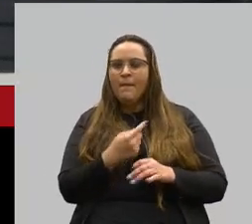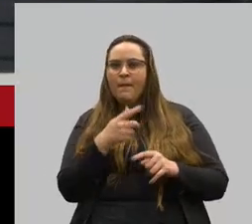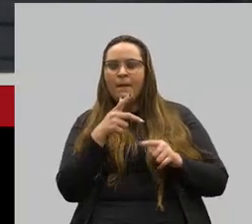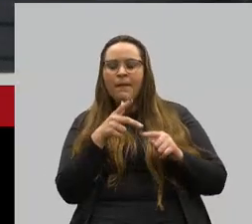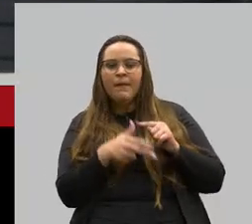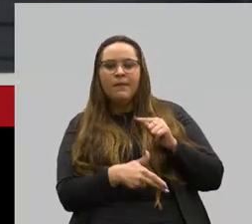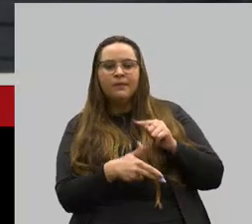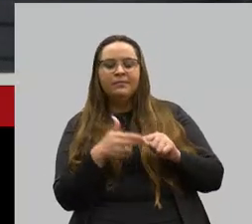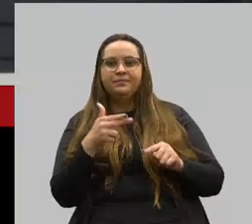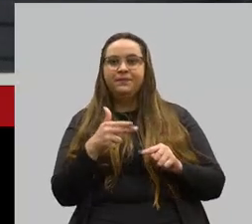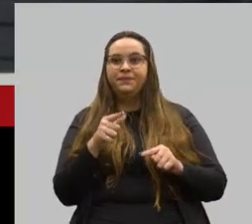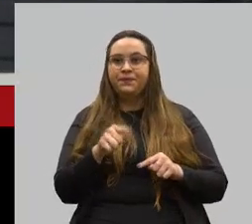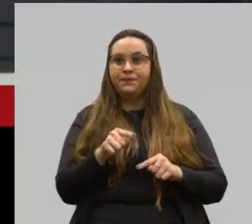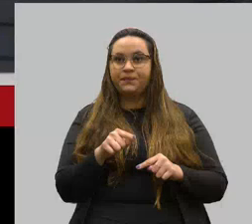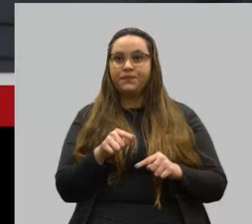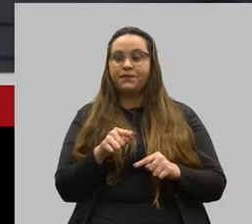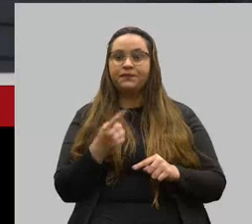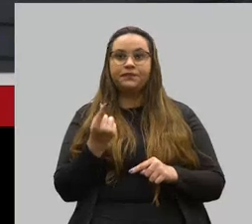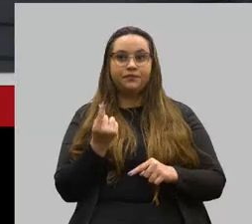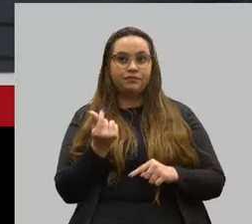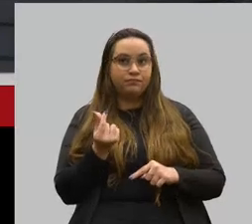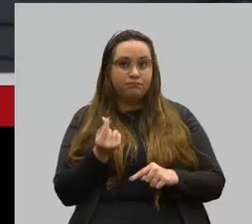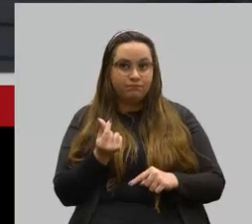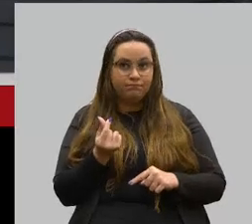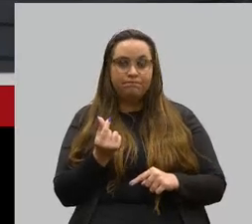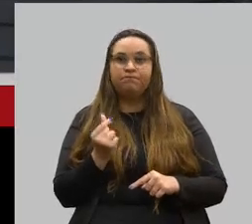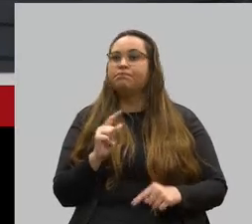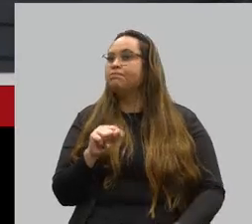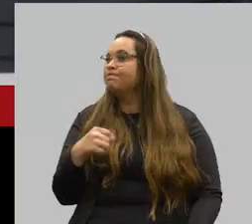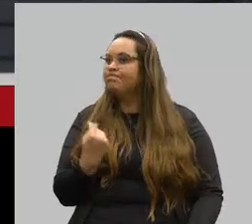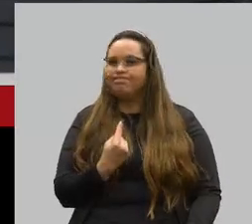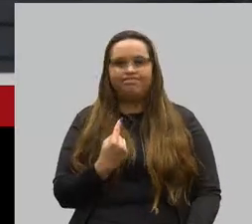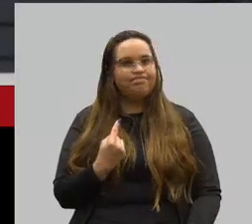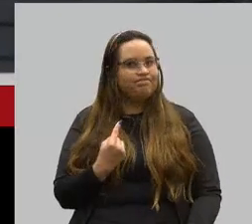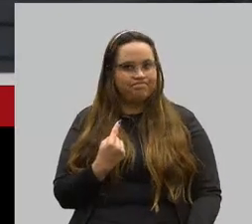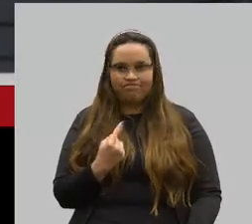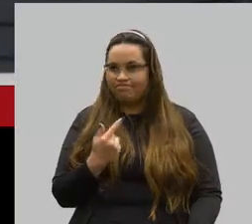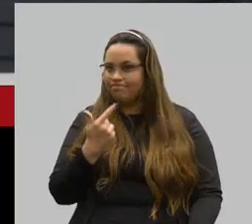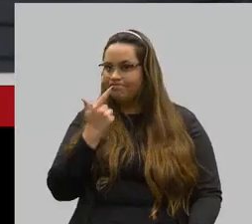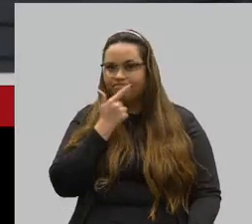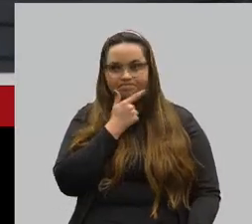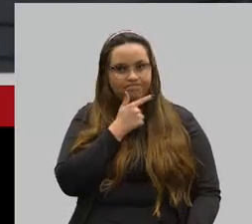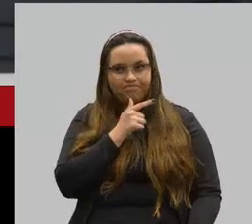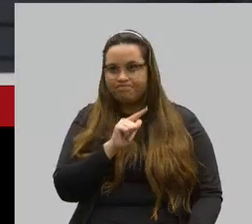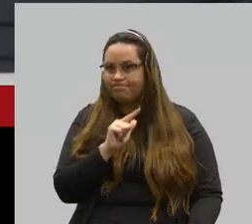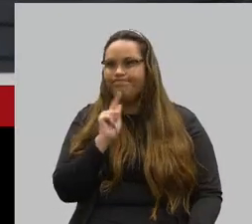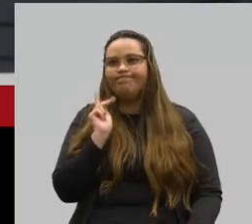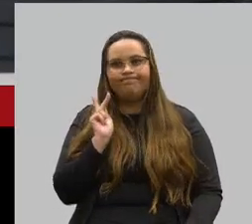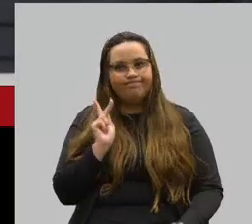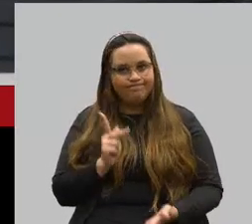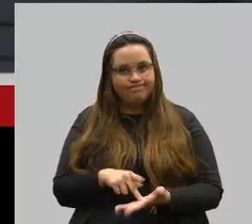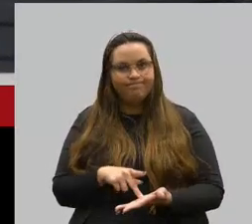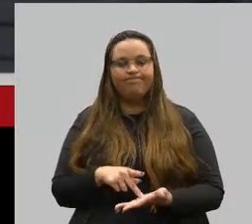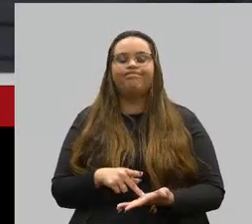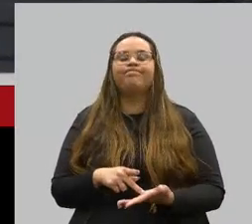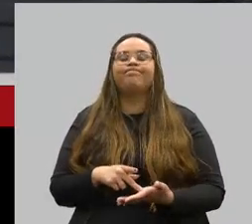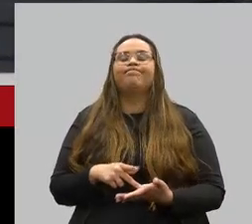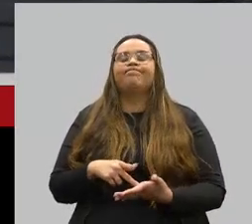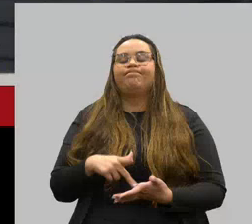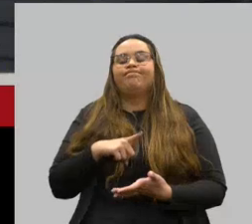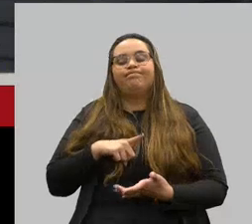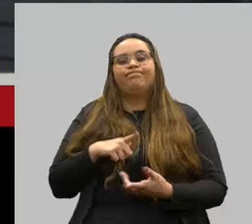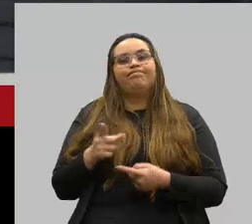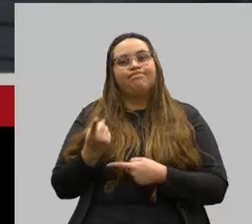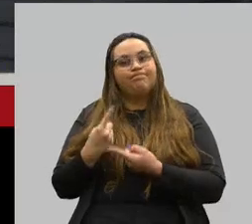organizações criminosas eh nós não conseguiremos é realmente é um sucesso né enquanto